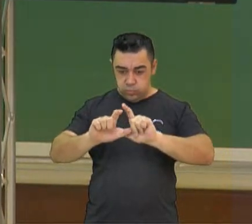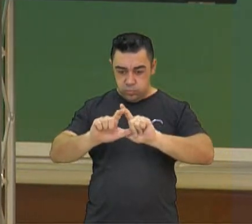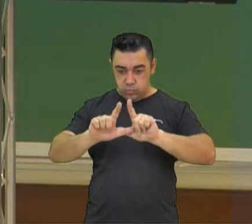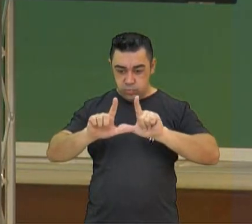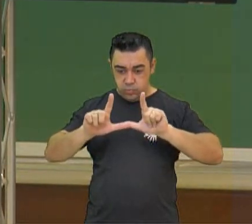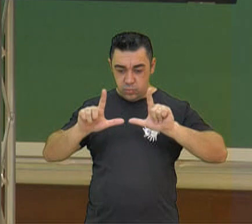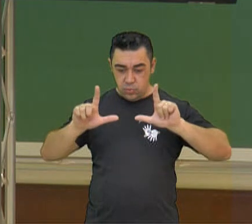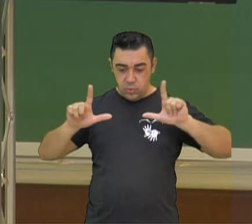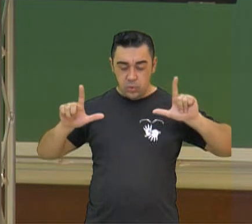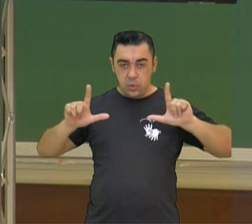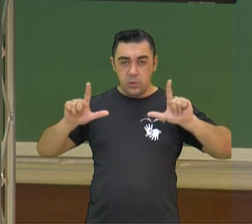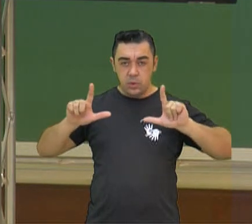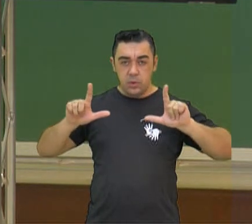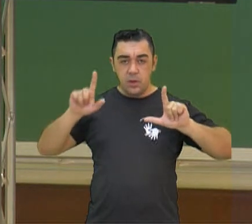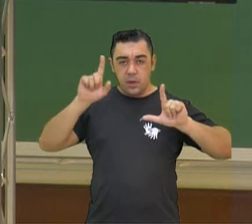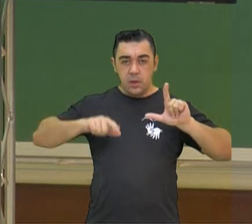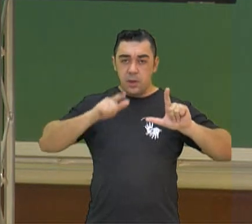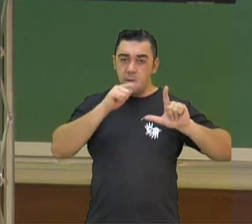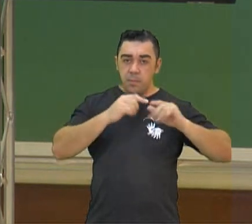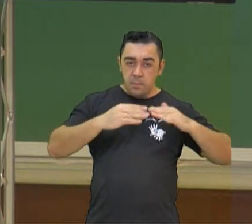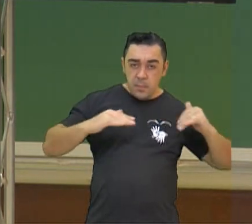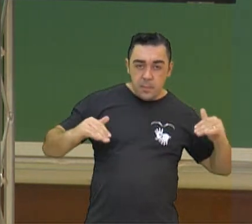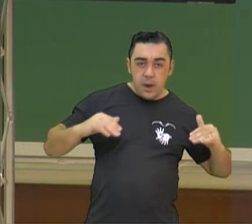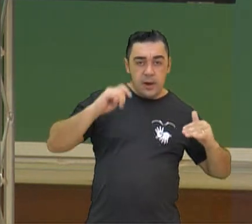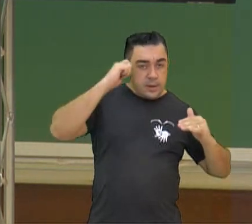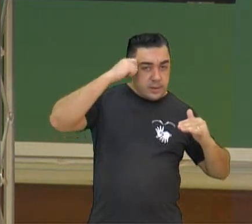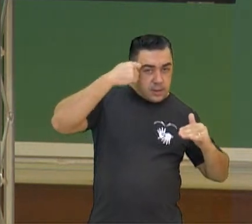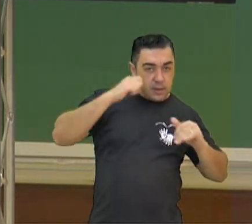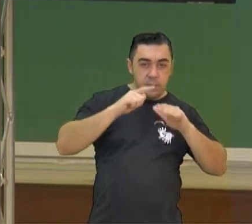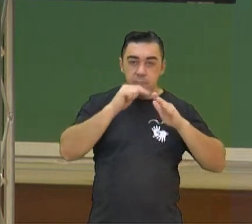pegarei esse cantinho aqui, entre o Mar Negro e o Mar Cáspio.